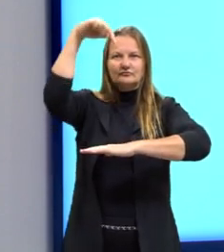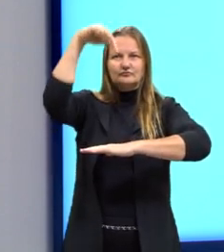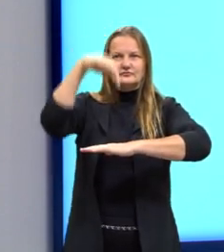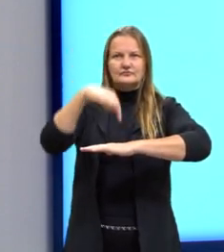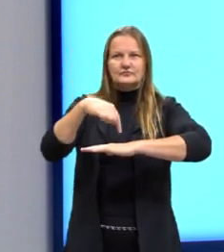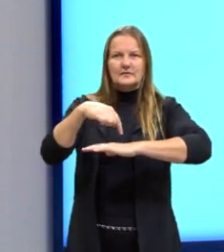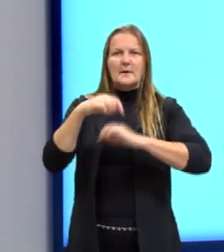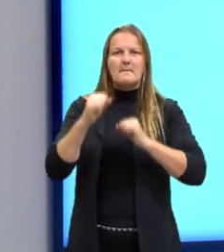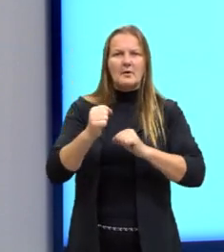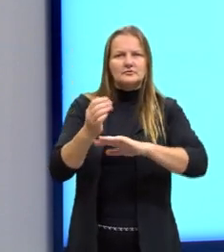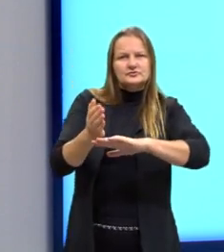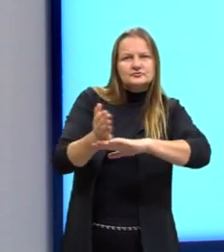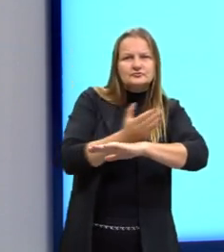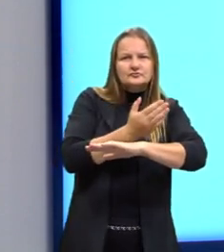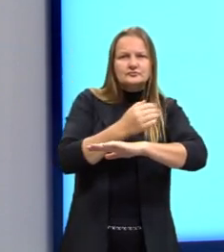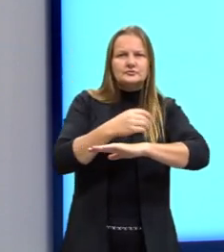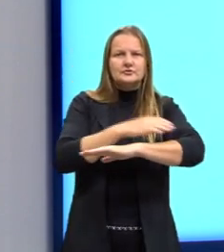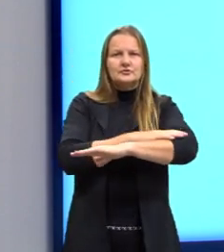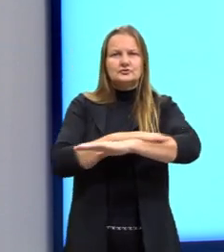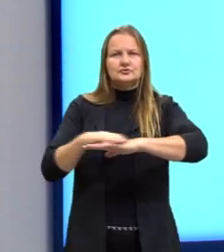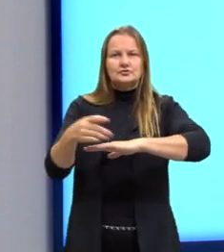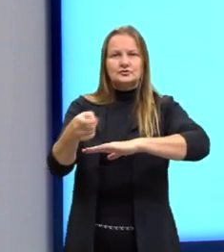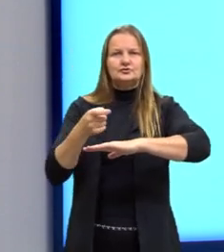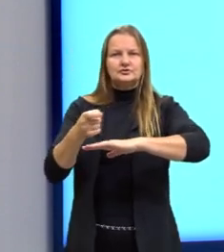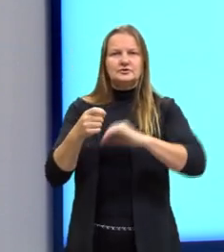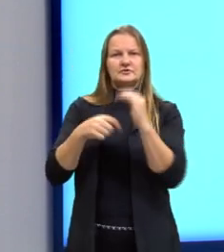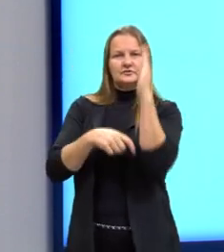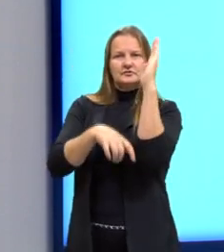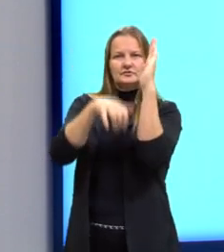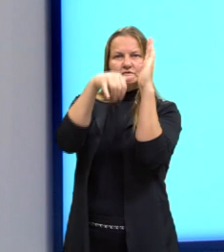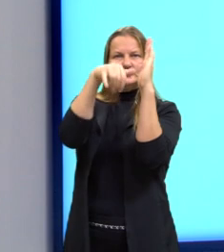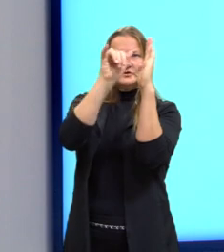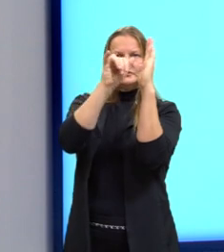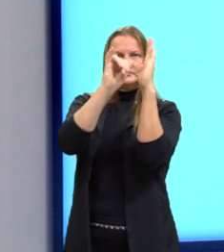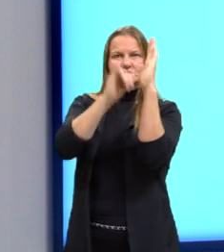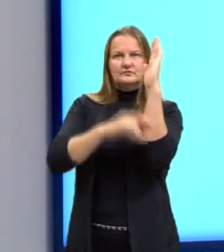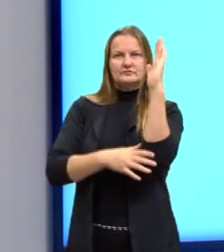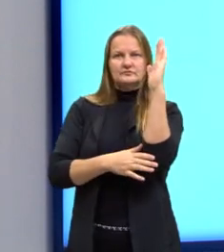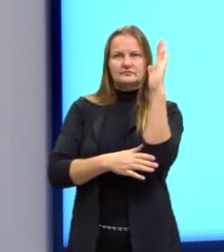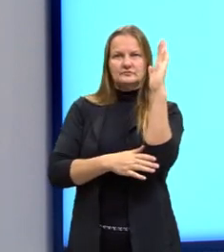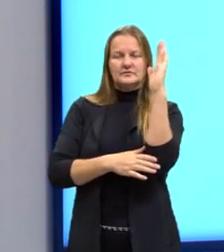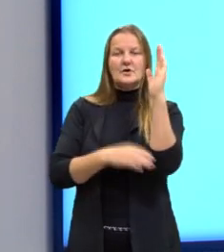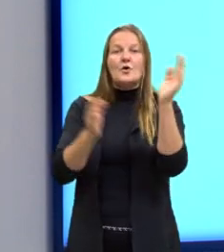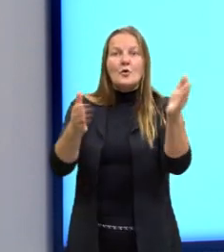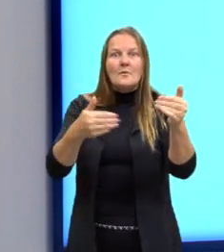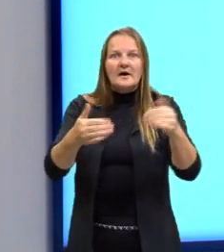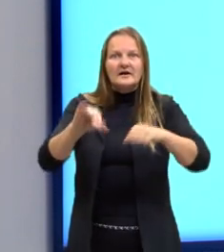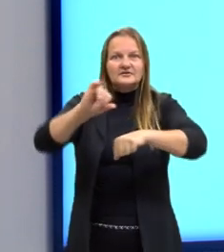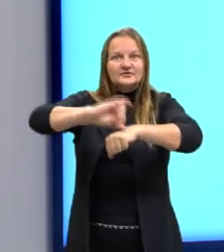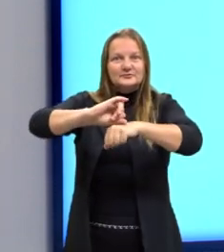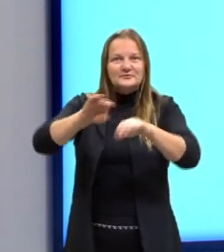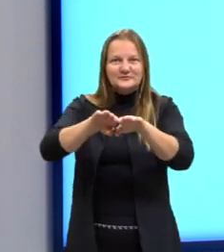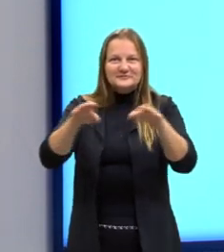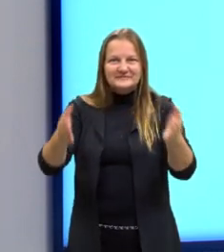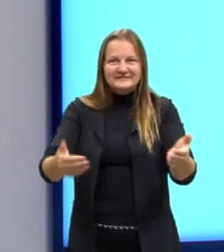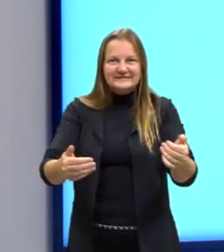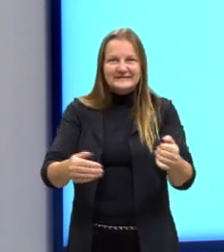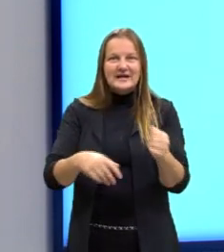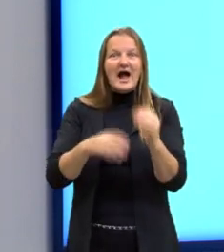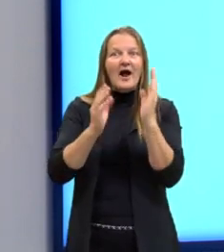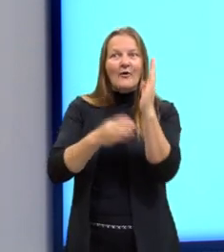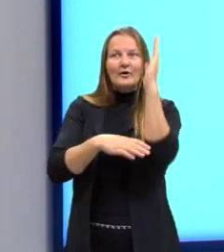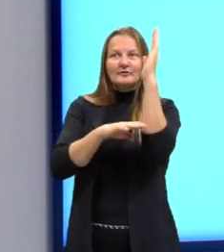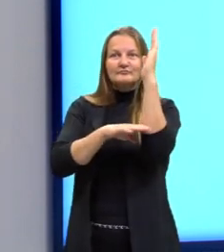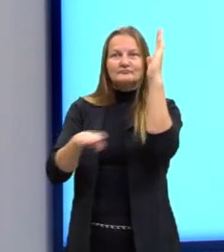eixo do X aqui do lado e deixar somente o eixo do Y vejam que de uma caixa em cima de uma mesa a gente conseguiu chegar